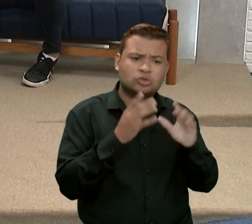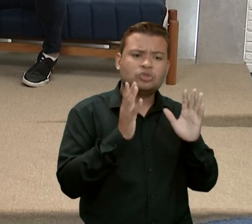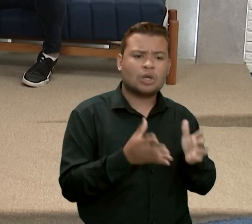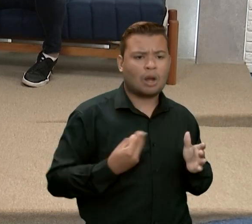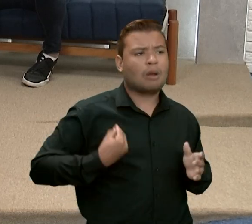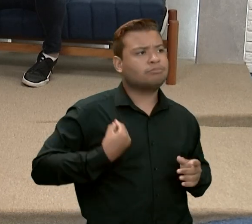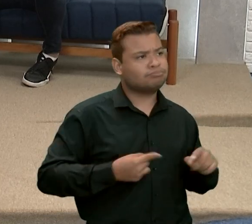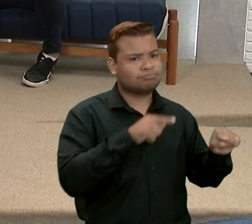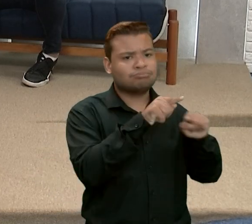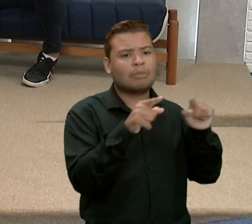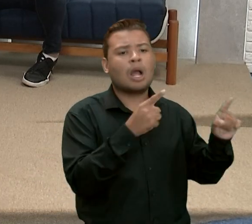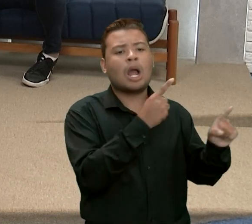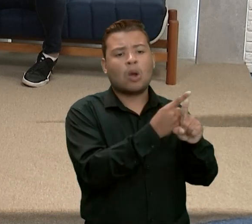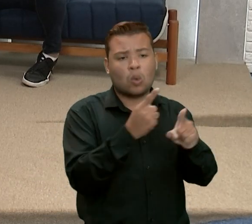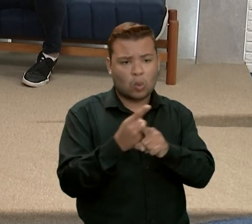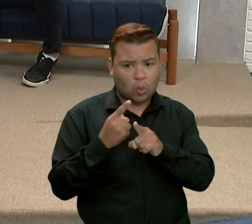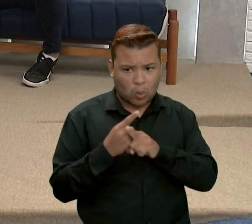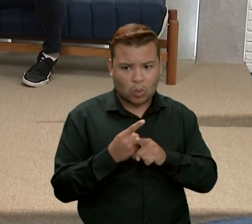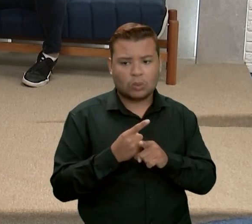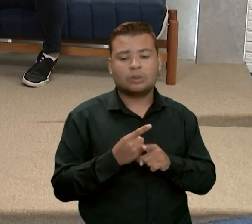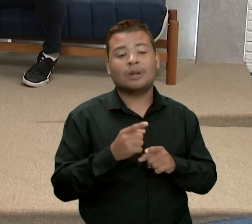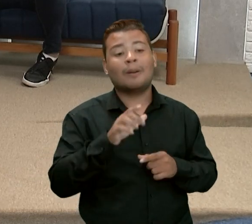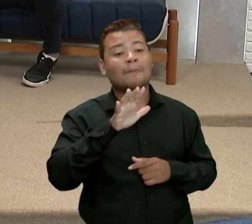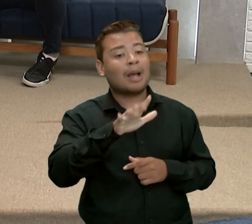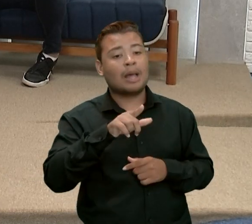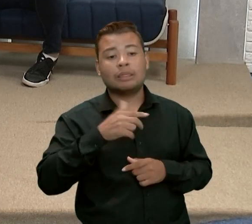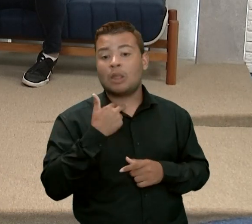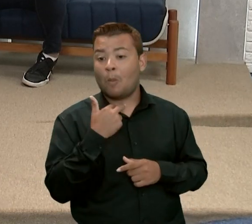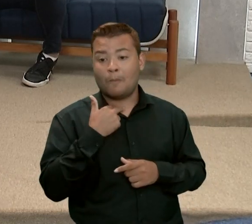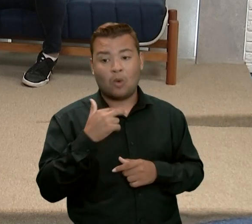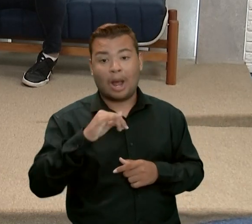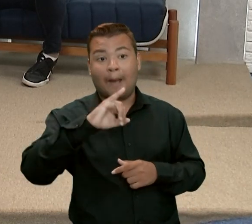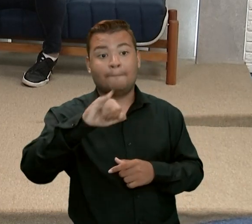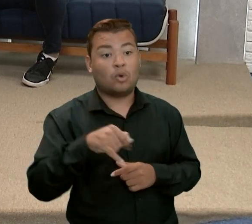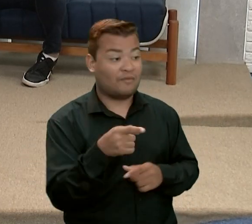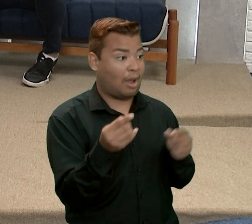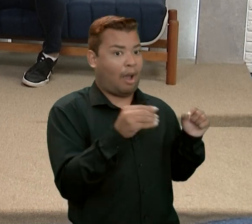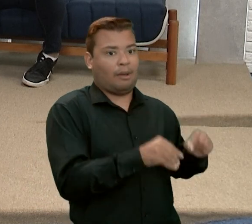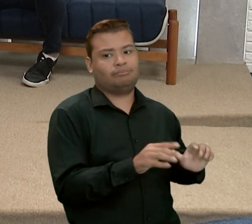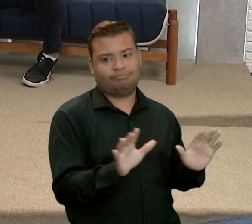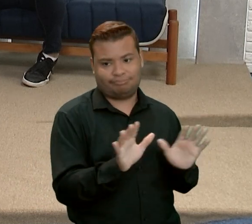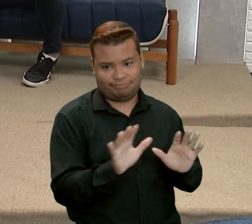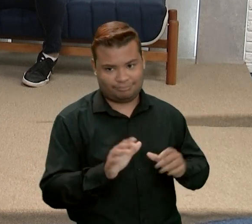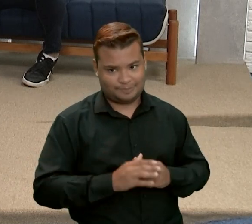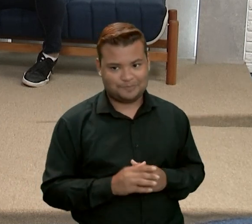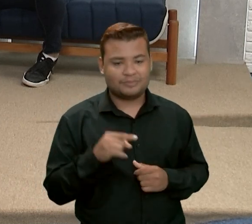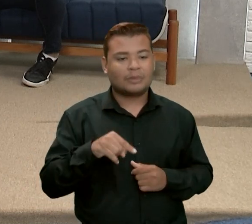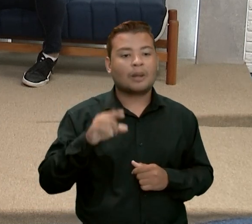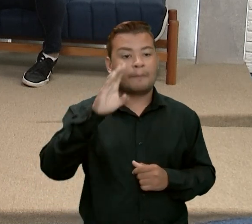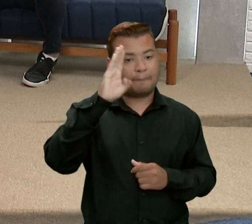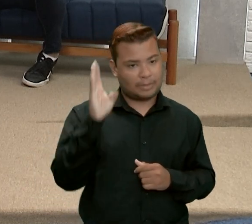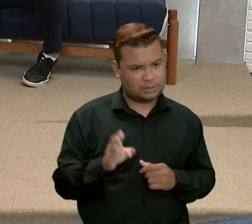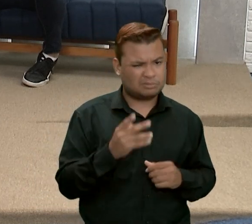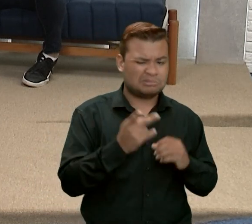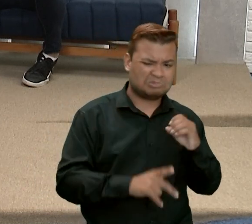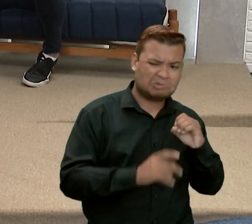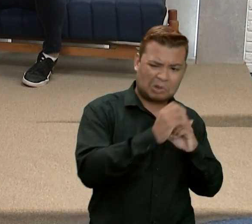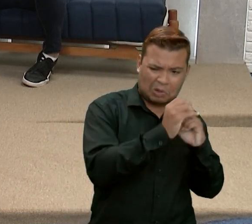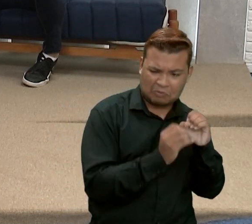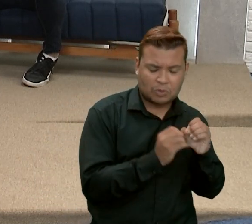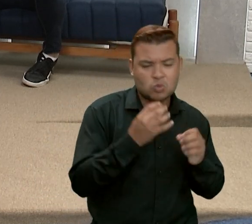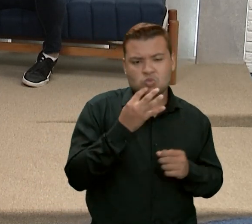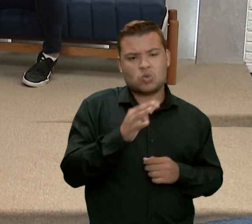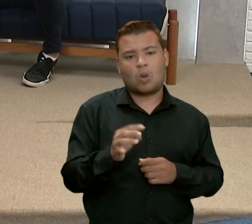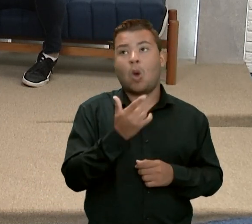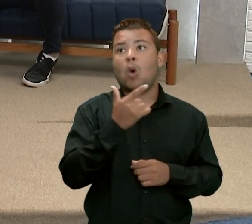gente não pode absorver isso para o que a gente quer, né? E no Brasil, aqui na UFG, eu não conheço outro